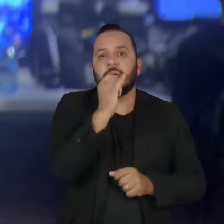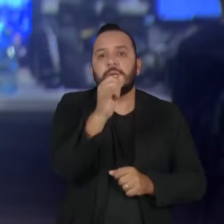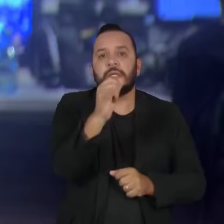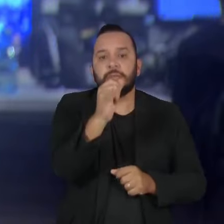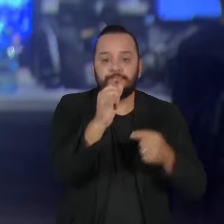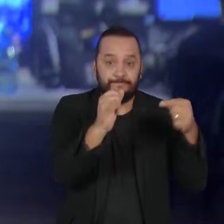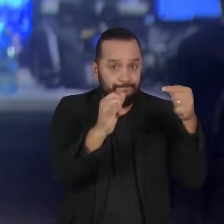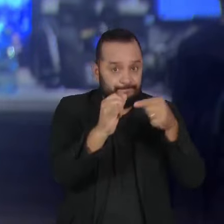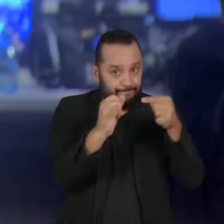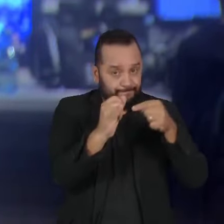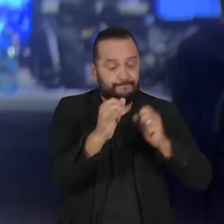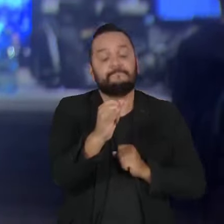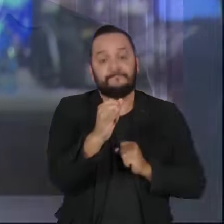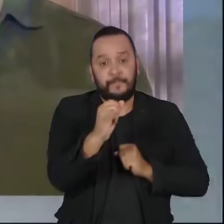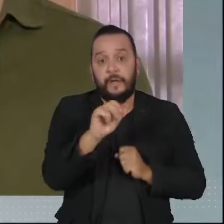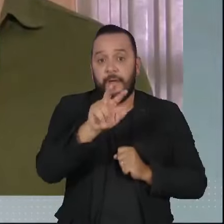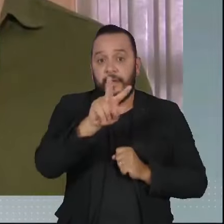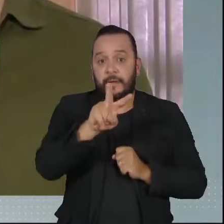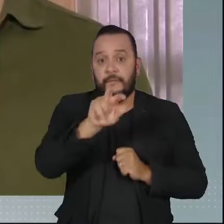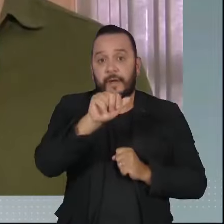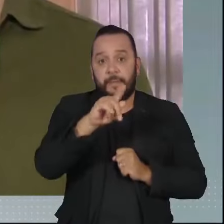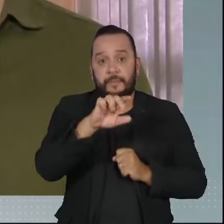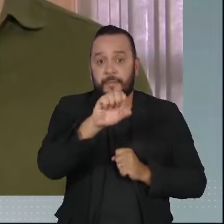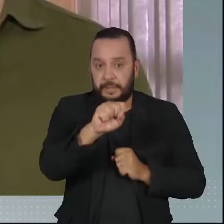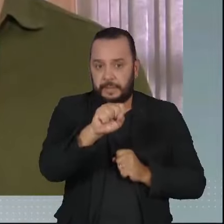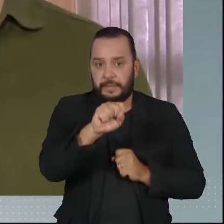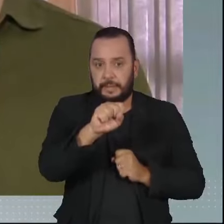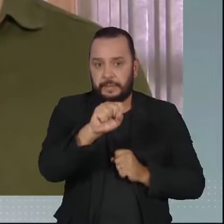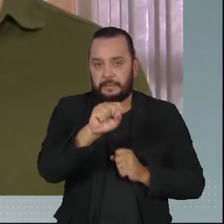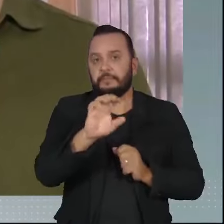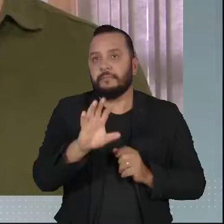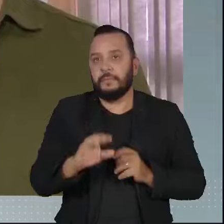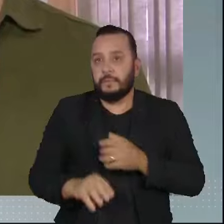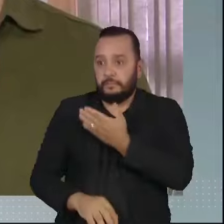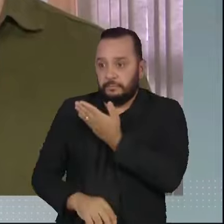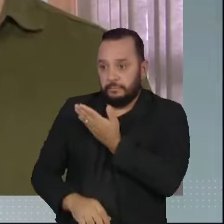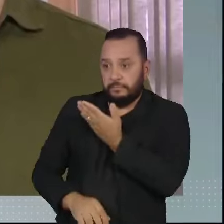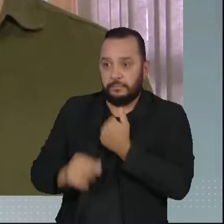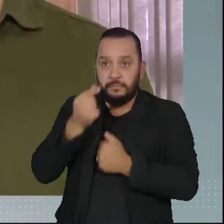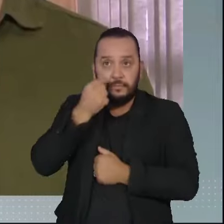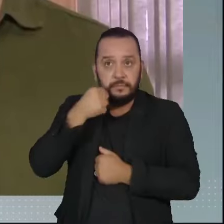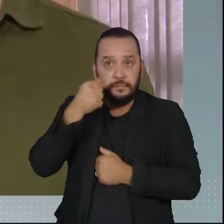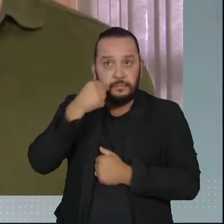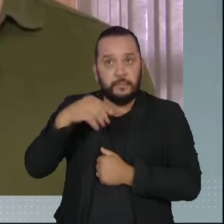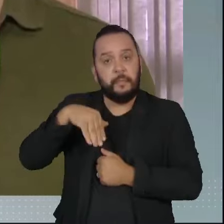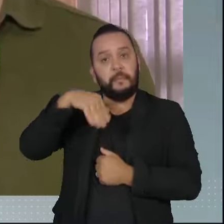vapes o repórter Luiz turate Tem mais informações Boa tarde